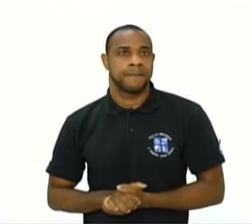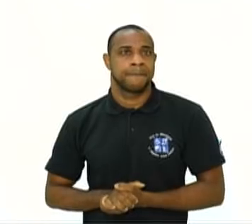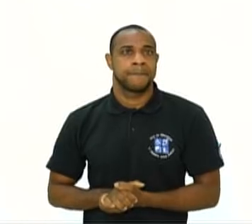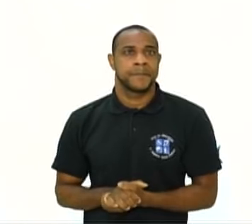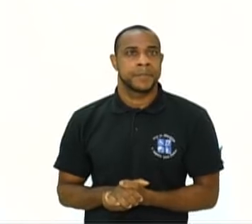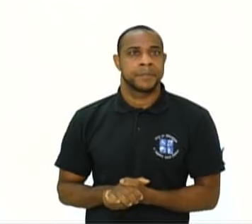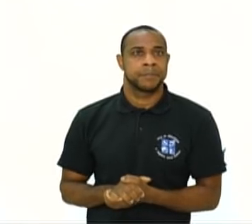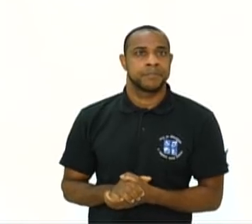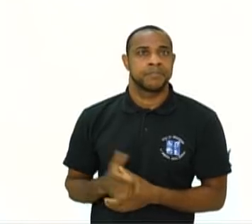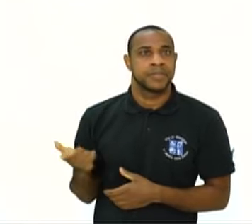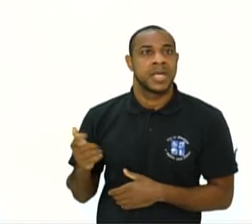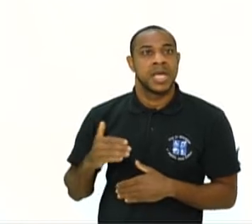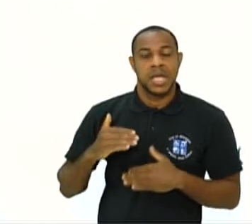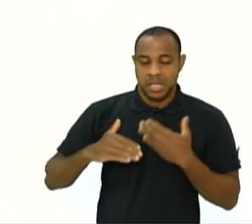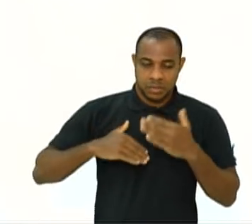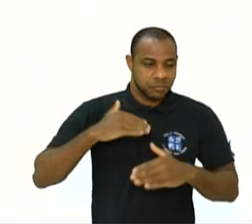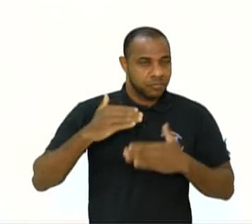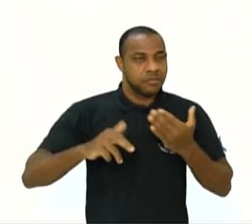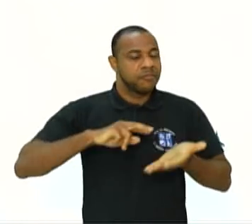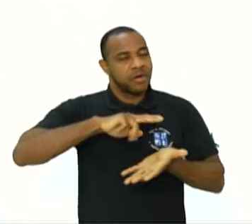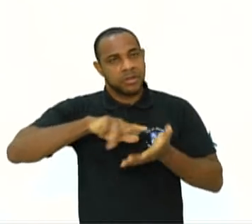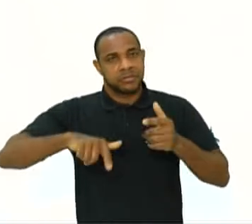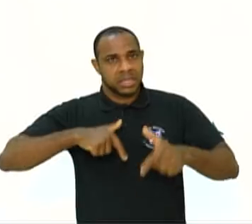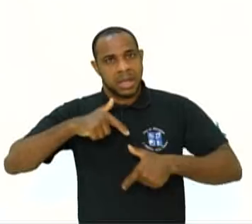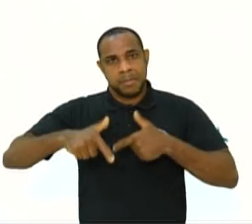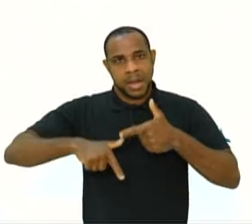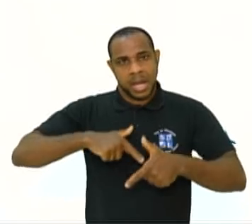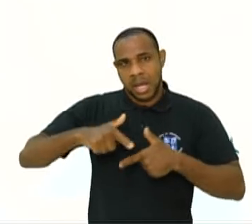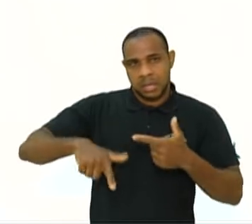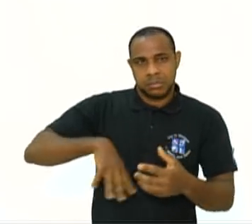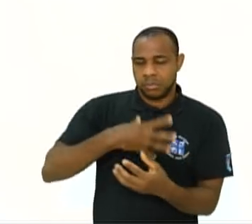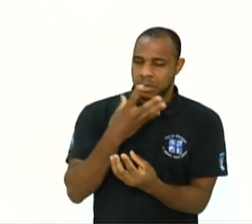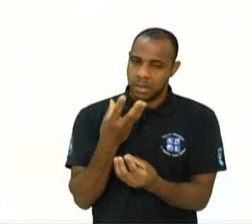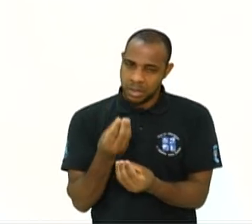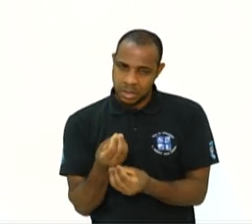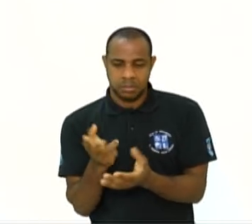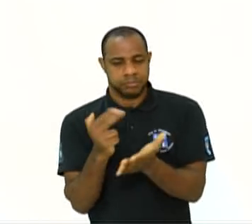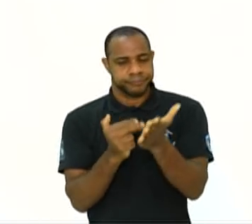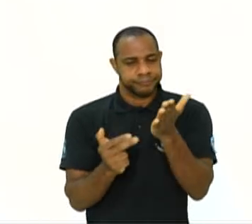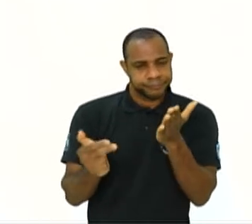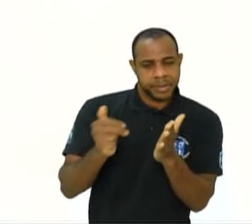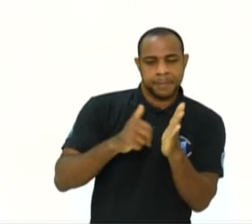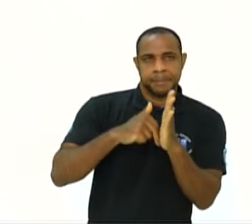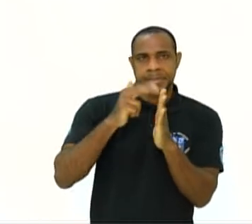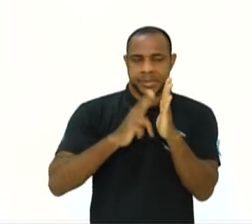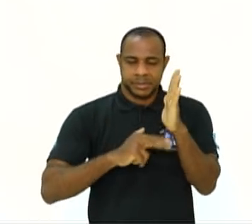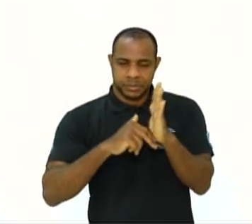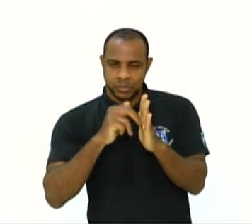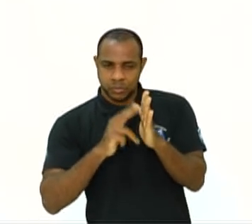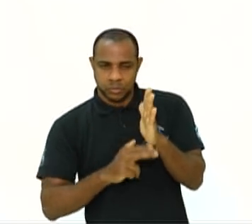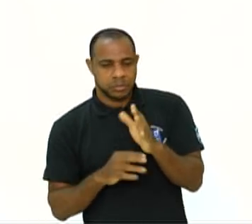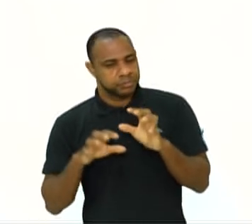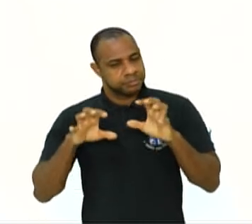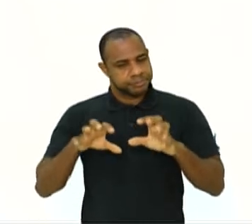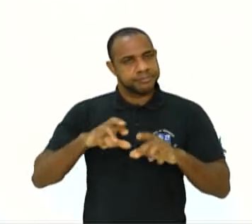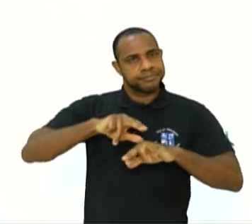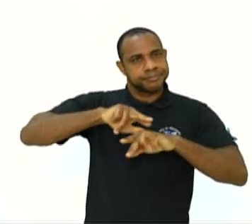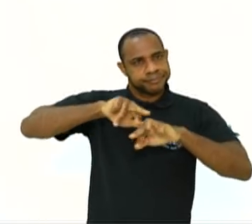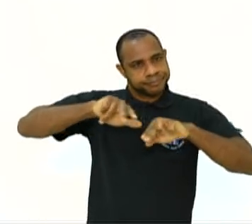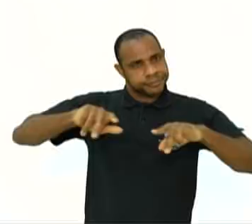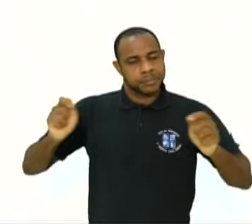Então, ela desenvolve vários trabalhos de arte explorando as linguagens da gravura, desenho, pintura, instalação e